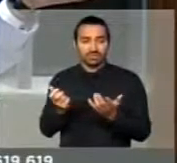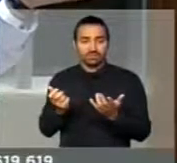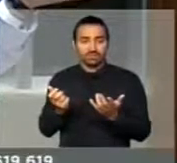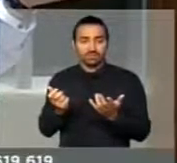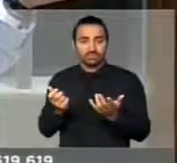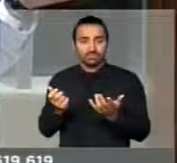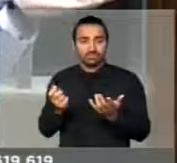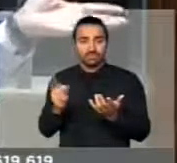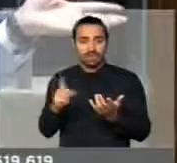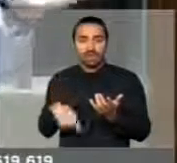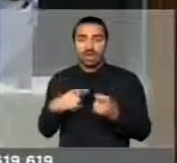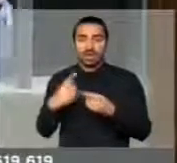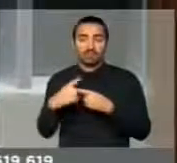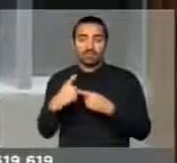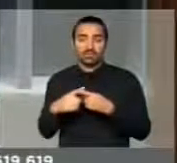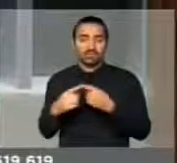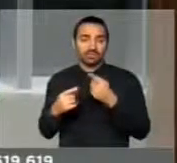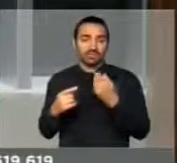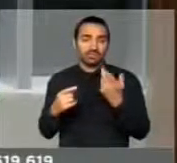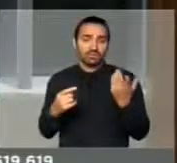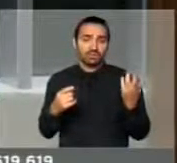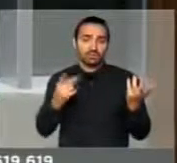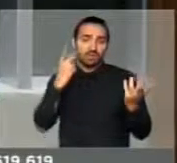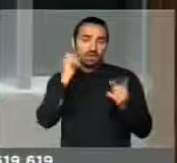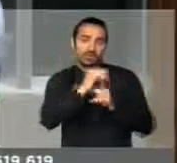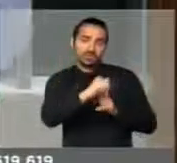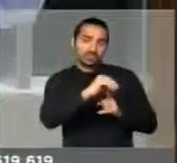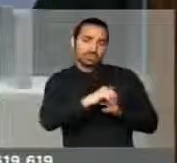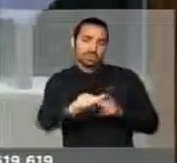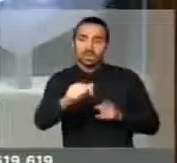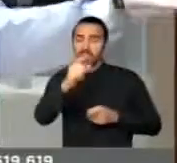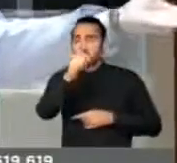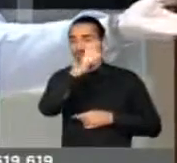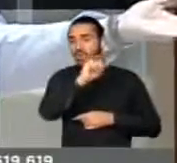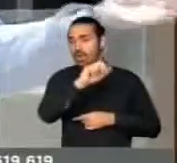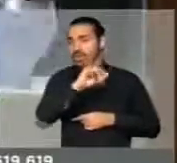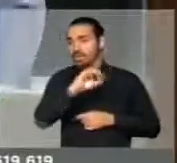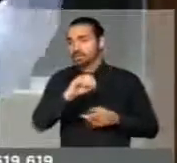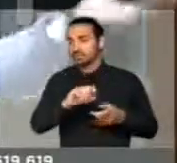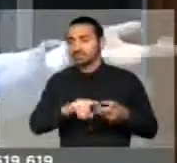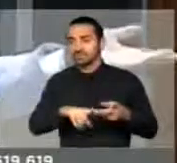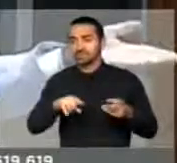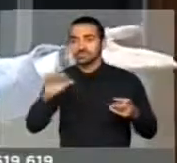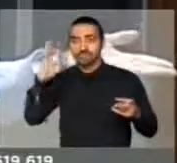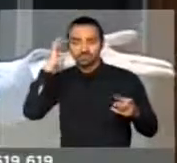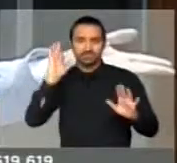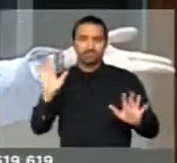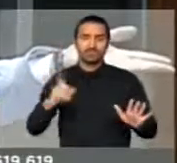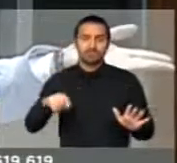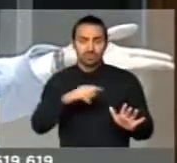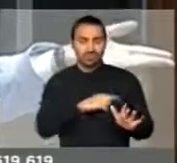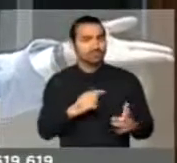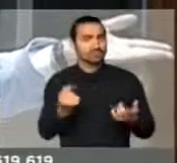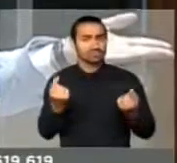da ouvidoria do sistema de segurança, 4 cidadãos paraenses ameaçados também de morte, porque investigamos